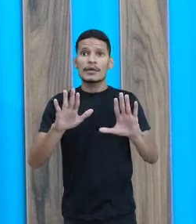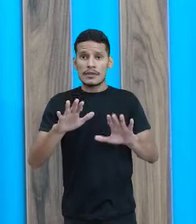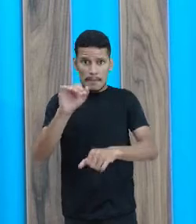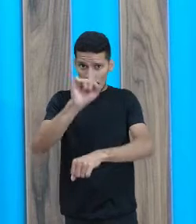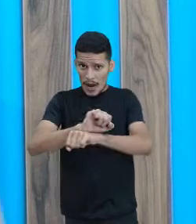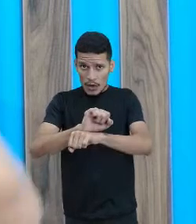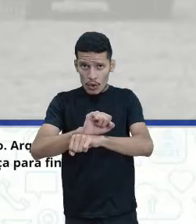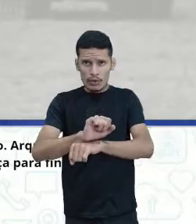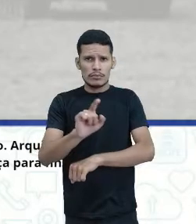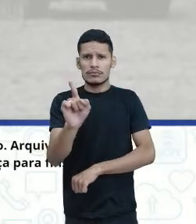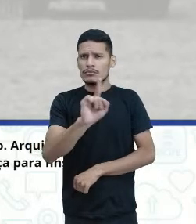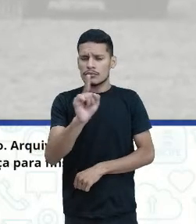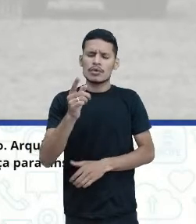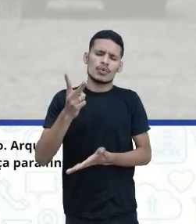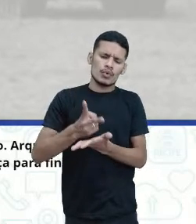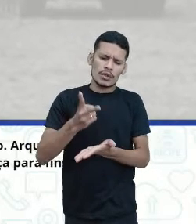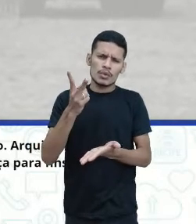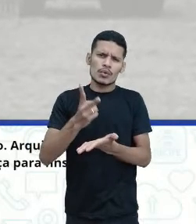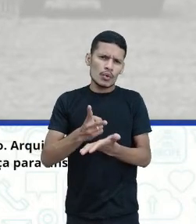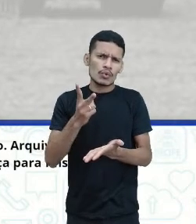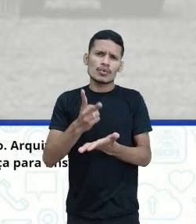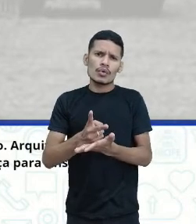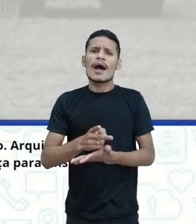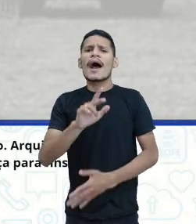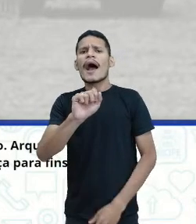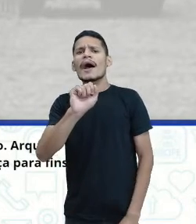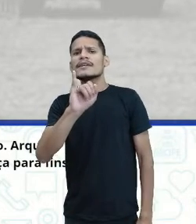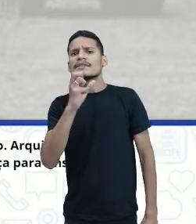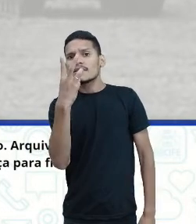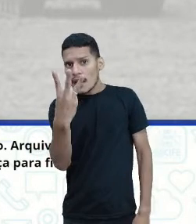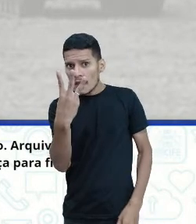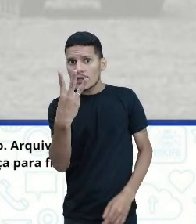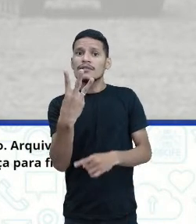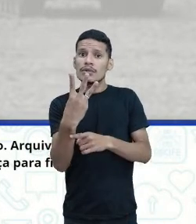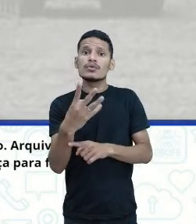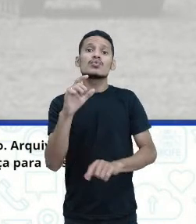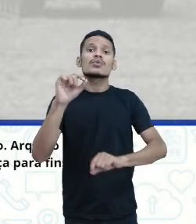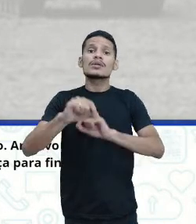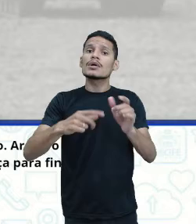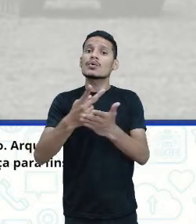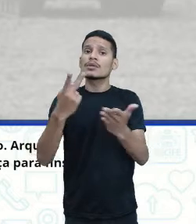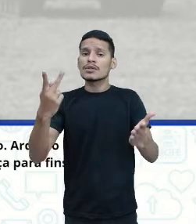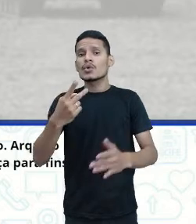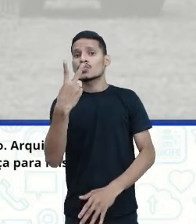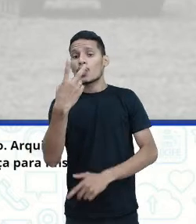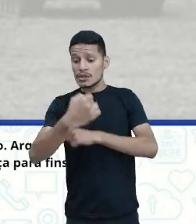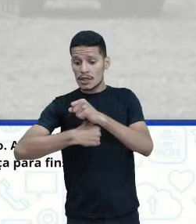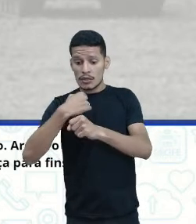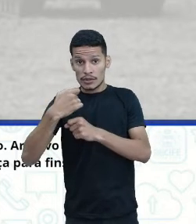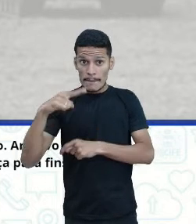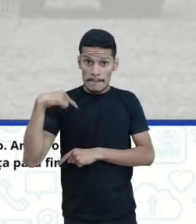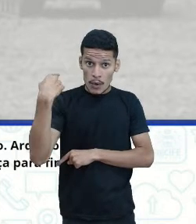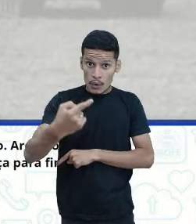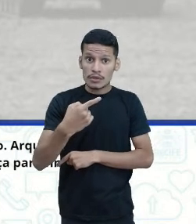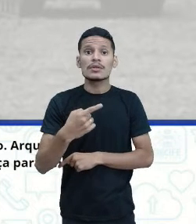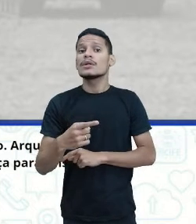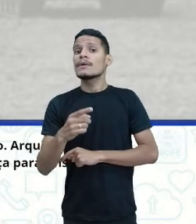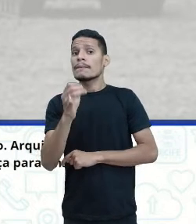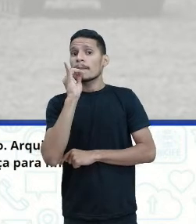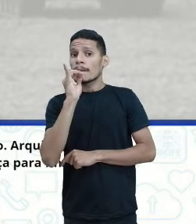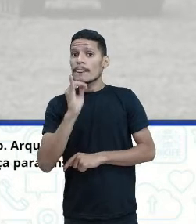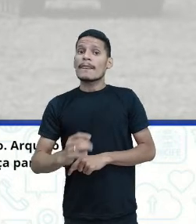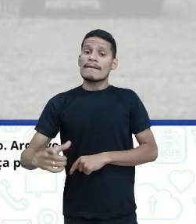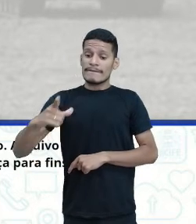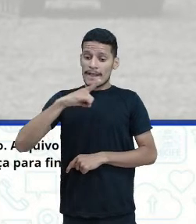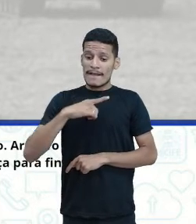parou por aí, né? Ele continuou mudando. O ato institucional número 3, já, né, quase 2 anos depois, diante